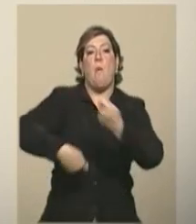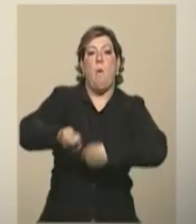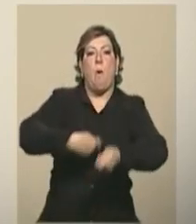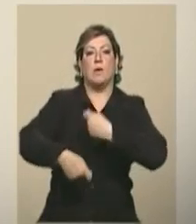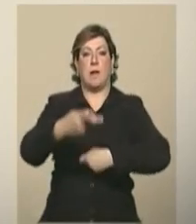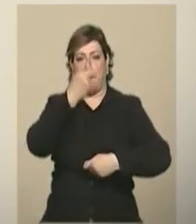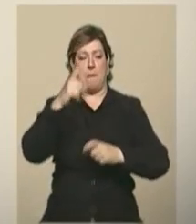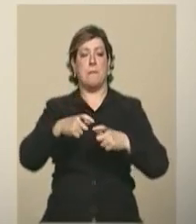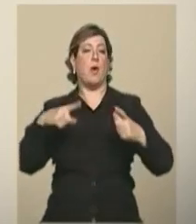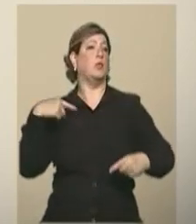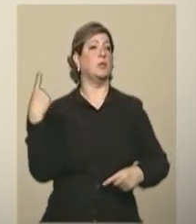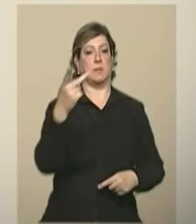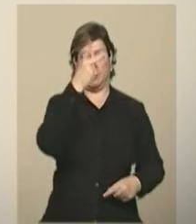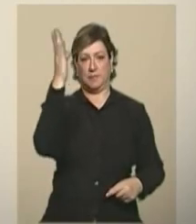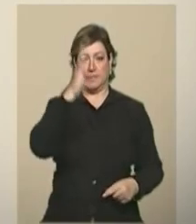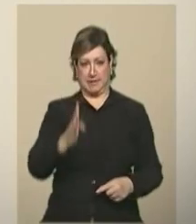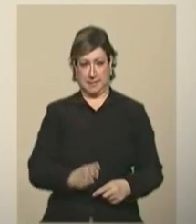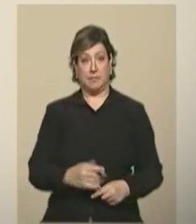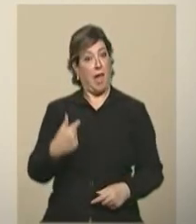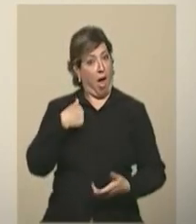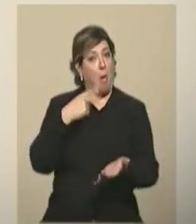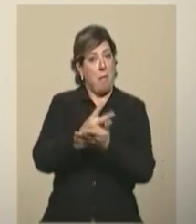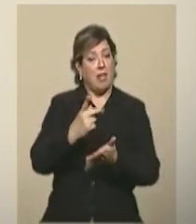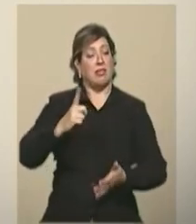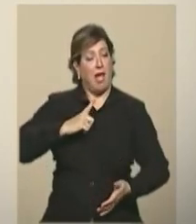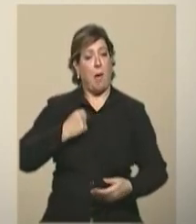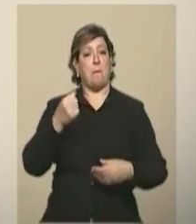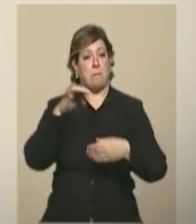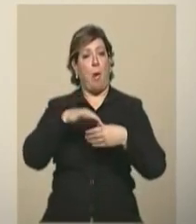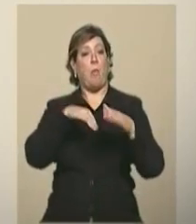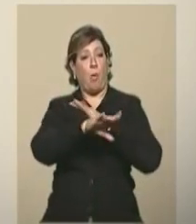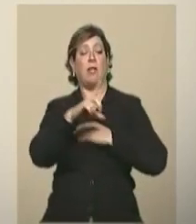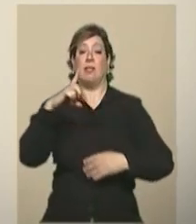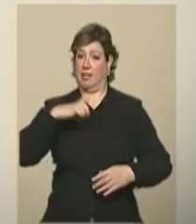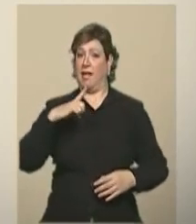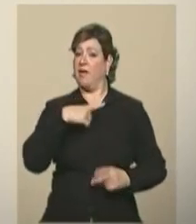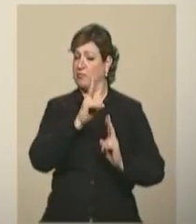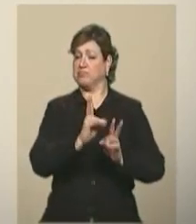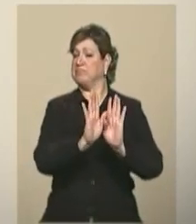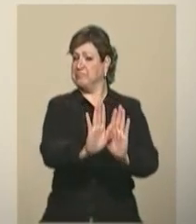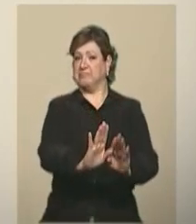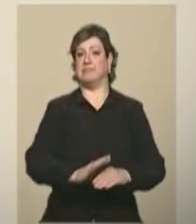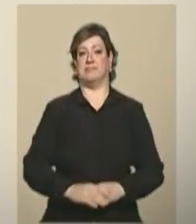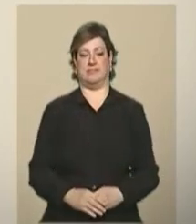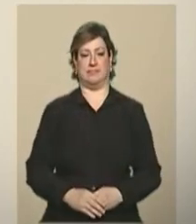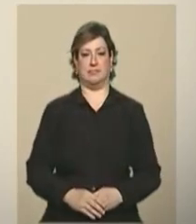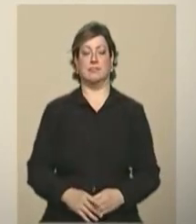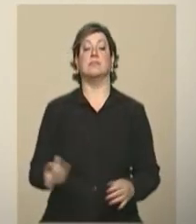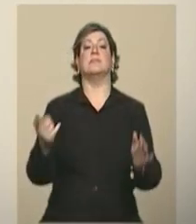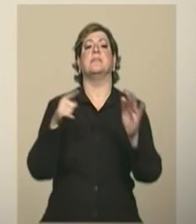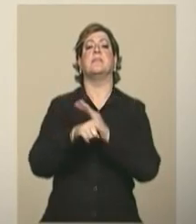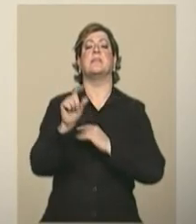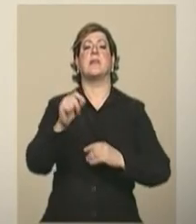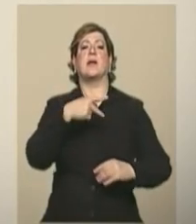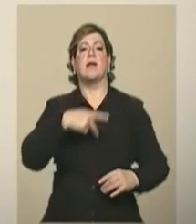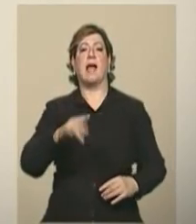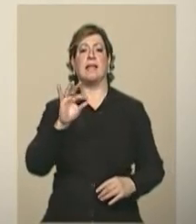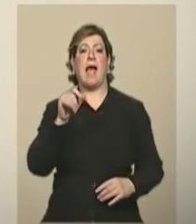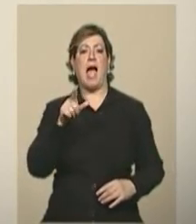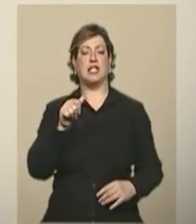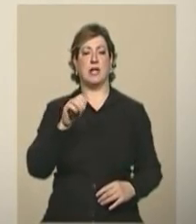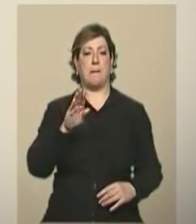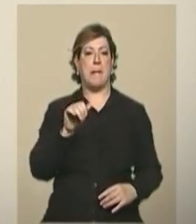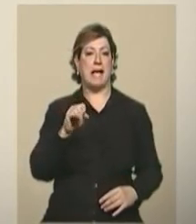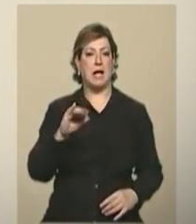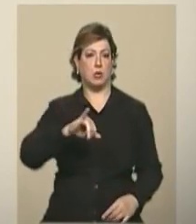maioria dos brasileiros. Eu mesma tenho meu dinheiro na poupança e ele vai ficar lá. Presidenta, a taxa básica de juros vem caindo